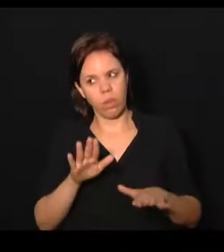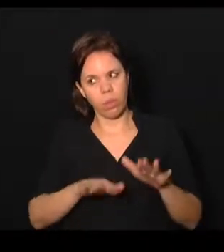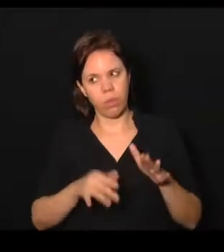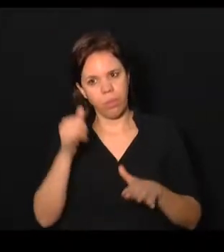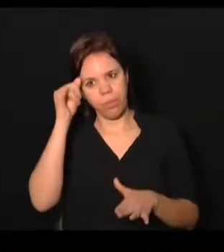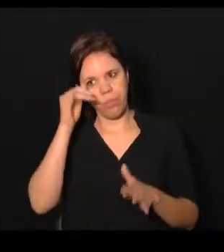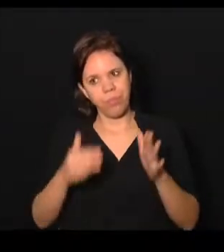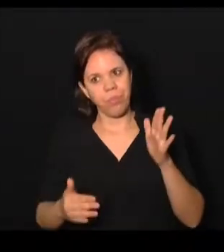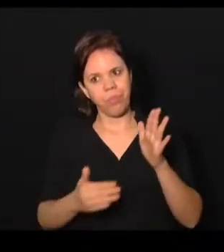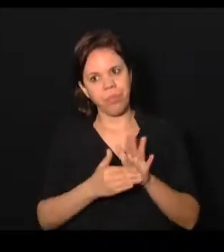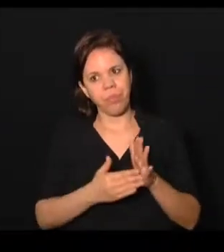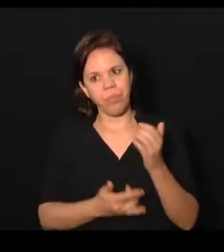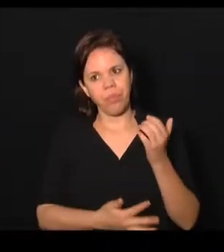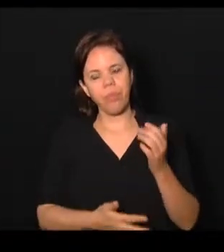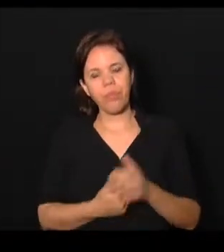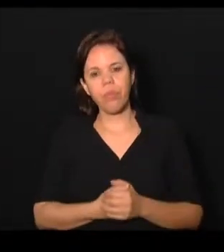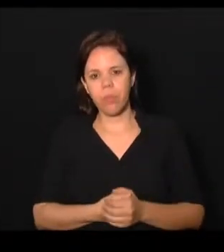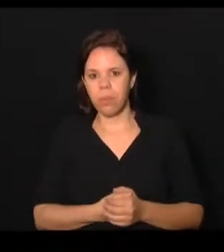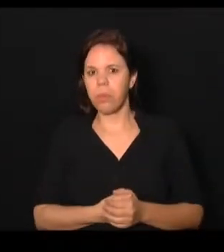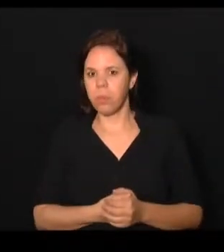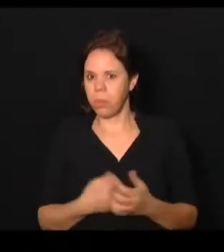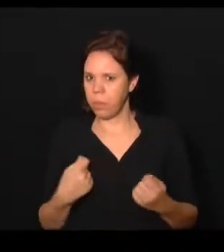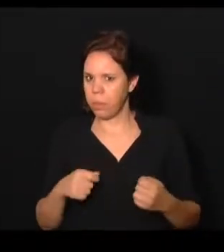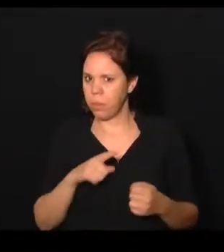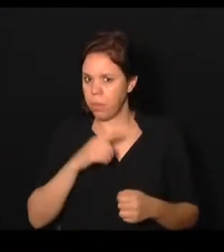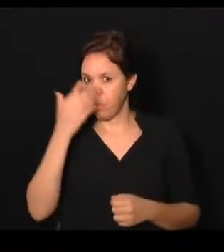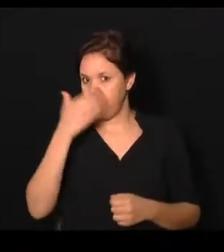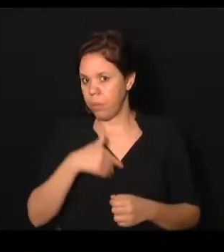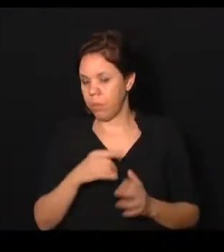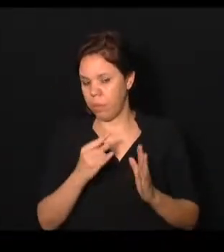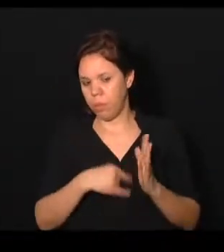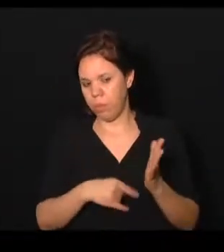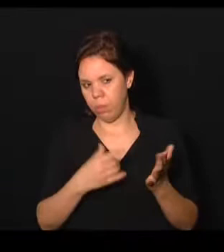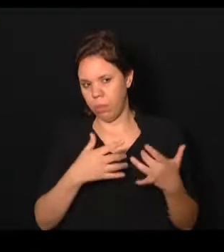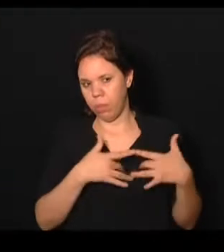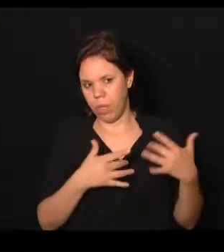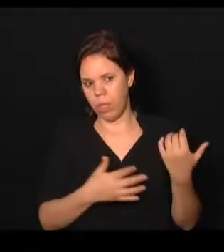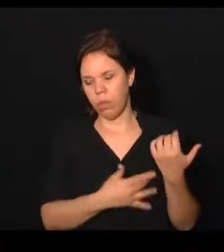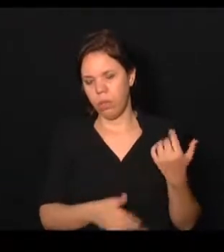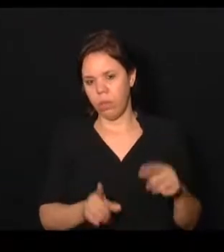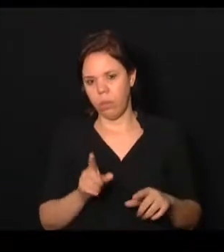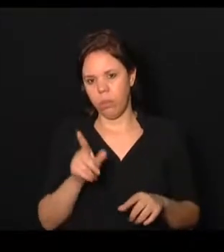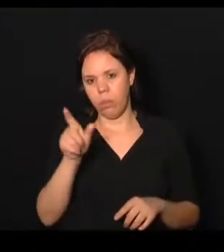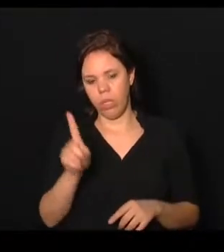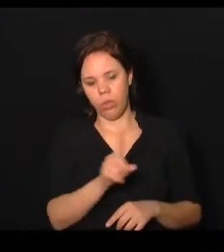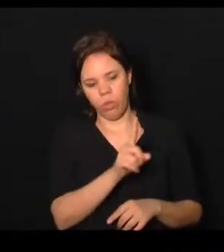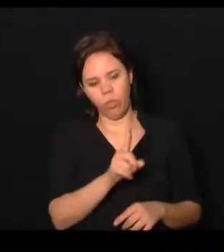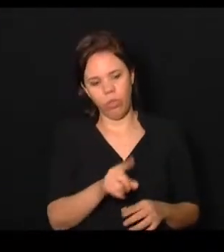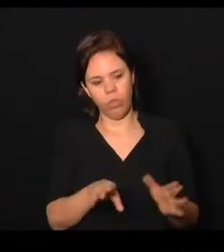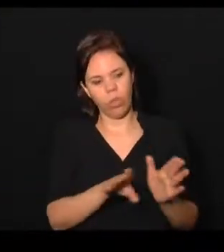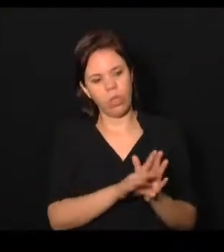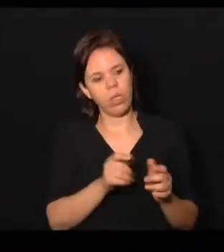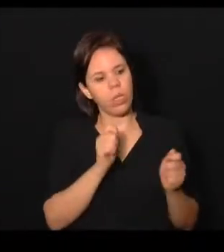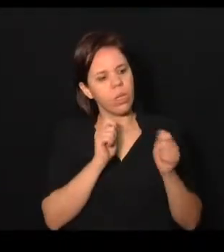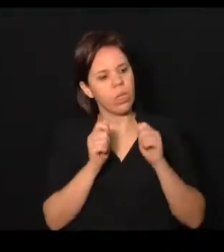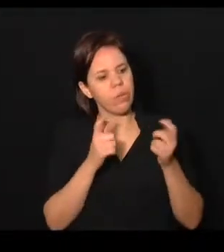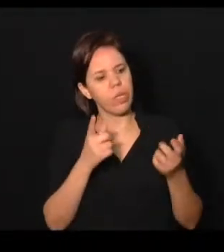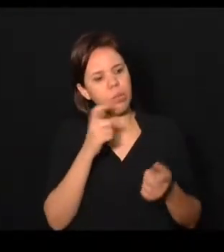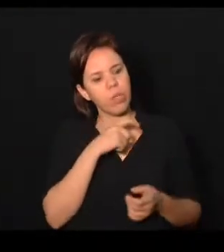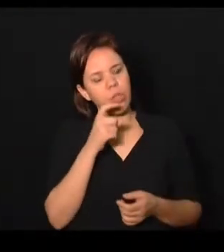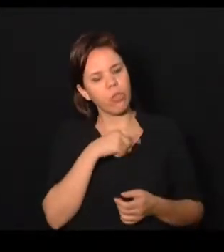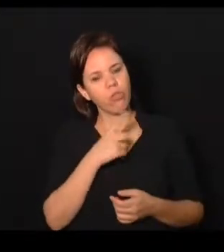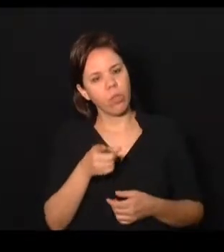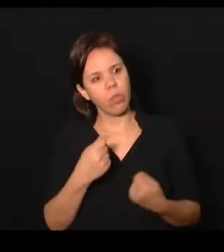né? Não, tinha que ser o atestado de doação de sangue. Então, a pessoa chegou na entrevista, ela mentia mesmo. Ela mentia porque ela